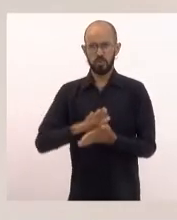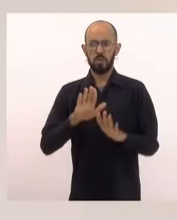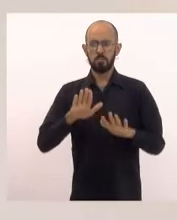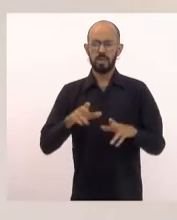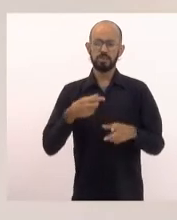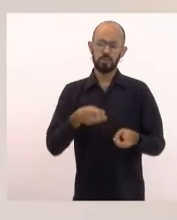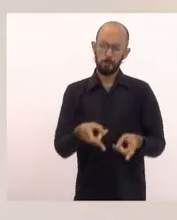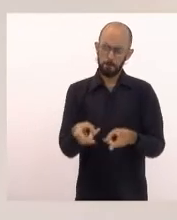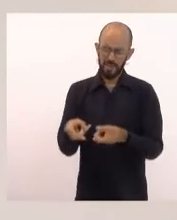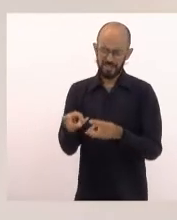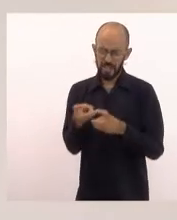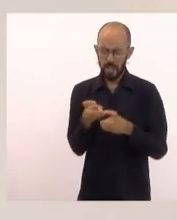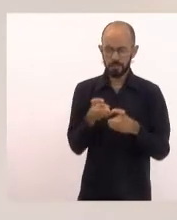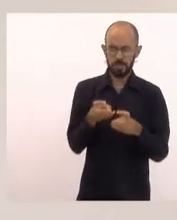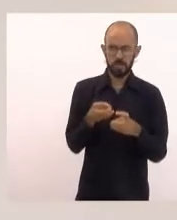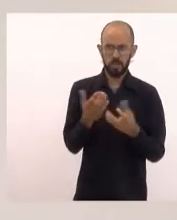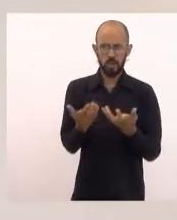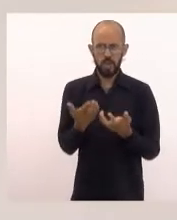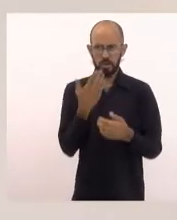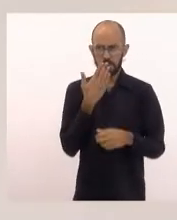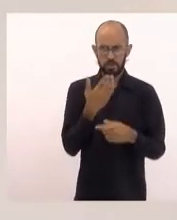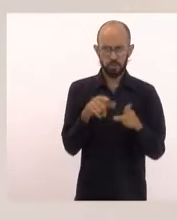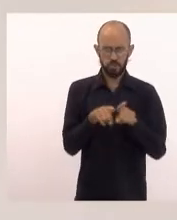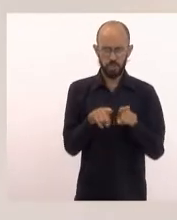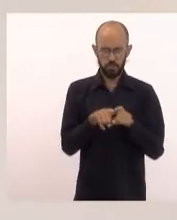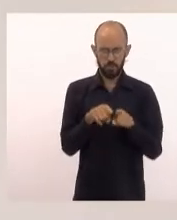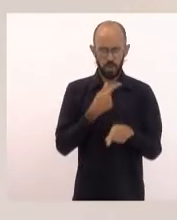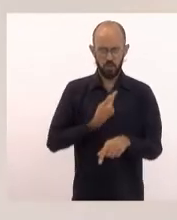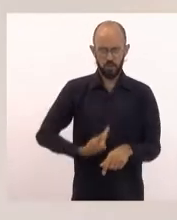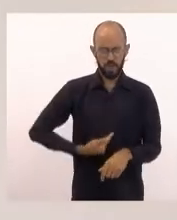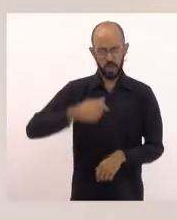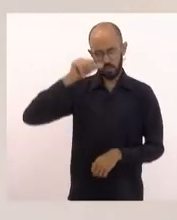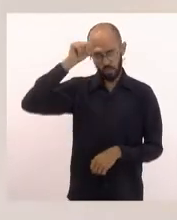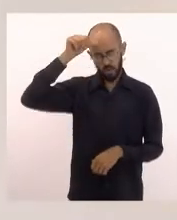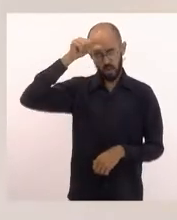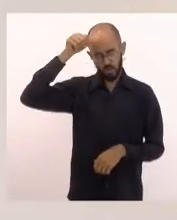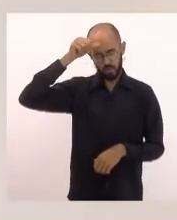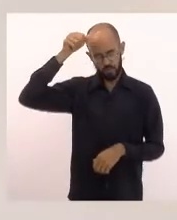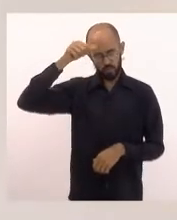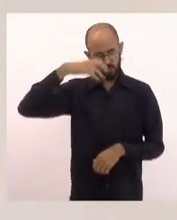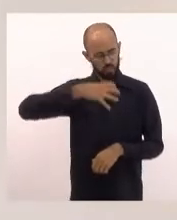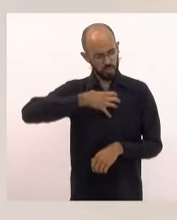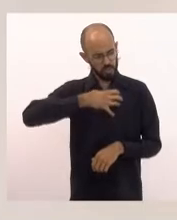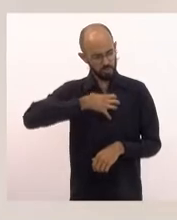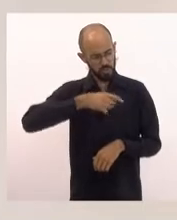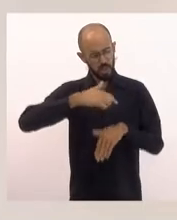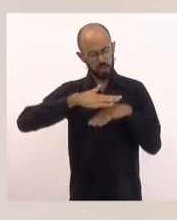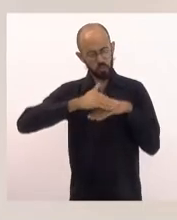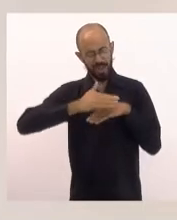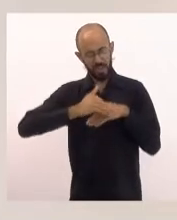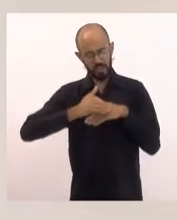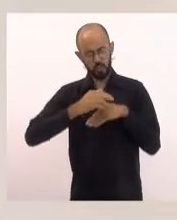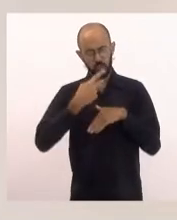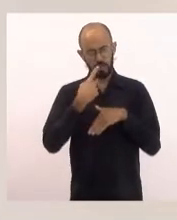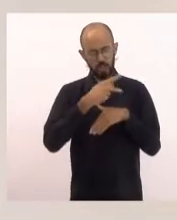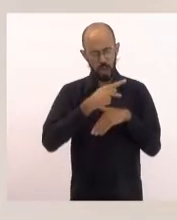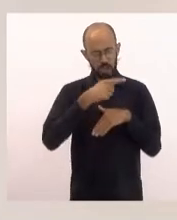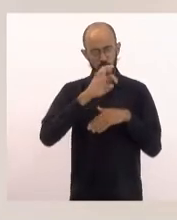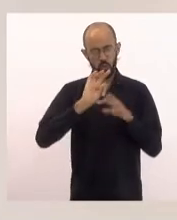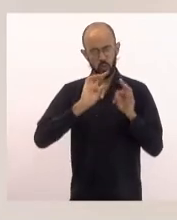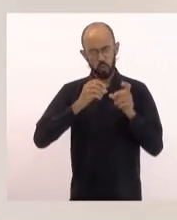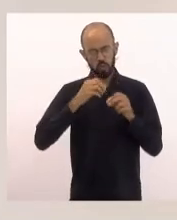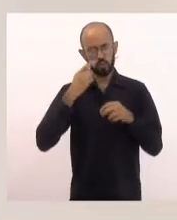queria pedir ao nosso governador Cláudio Castro, com a sensibilidade dele, o carinho que ele tem por